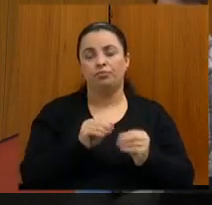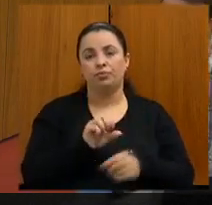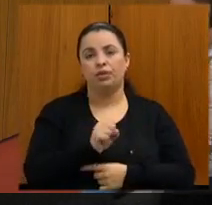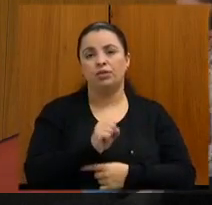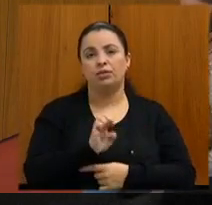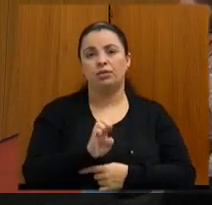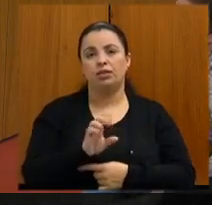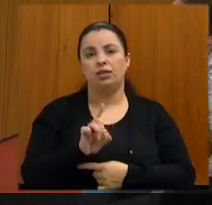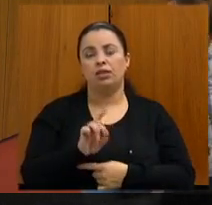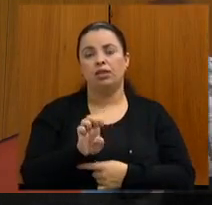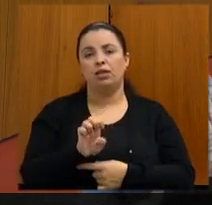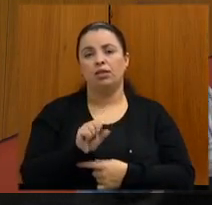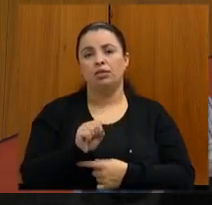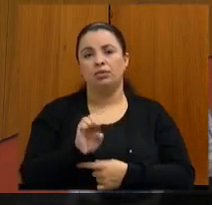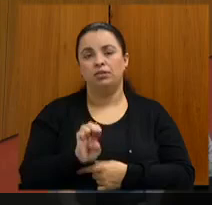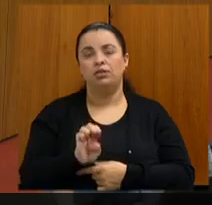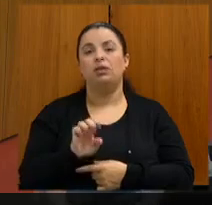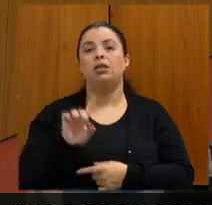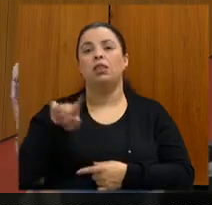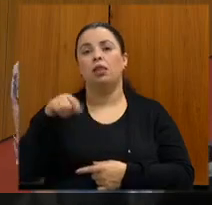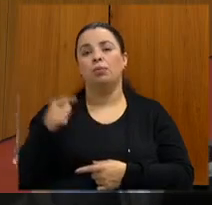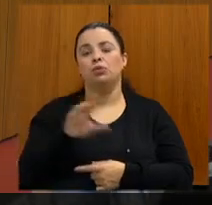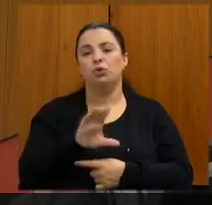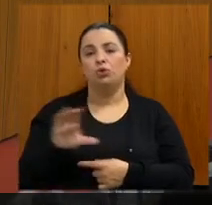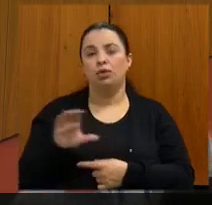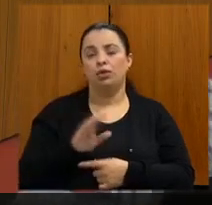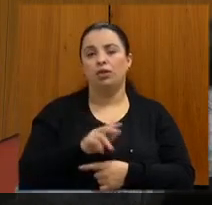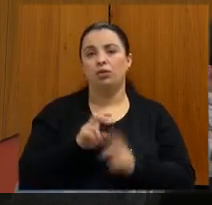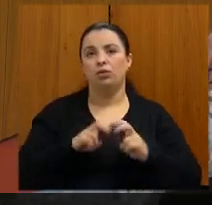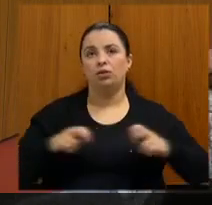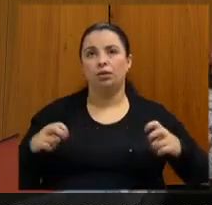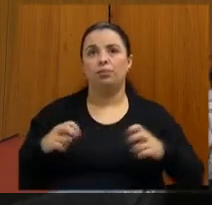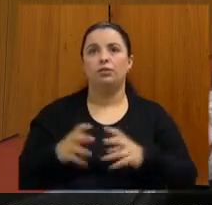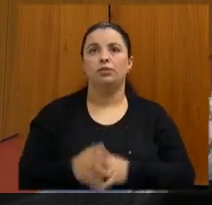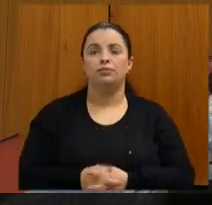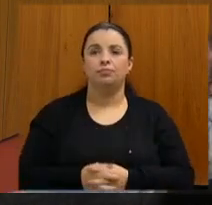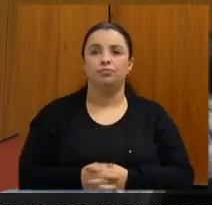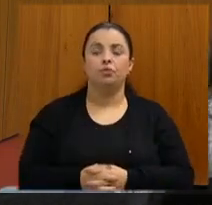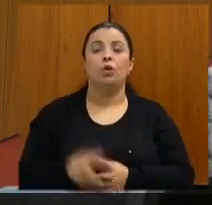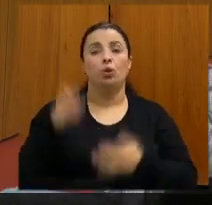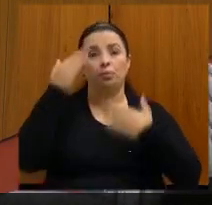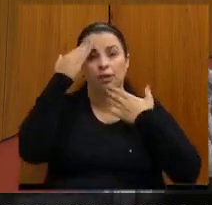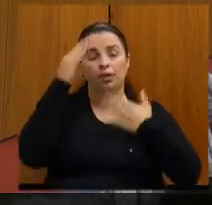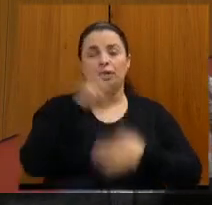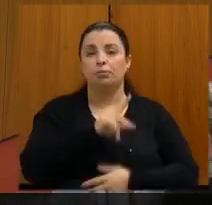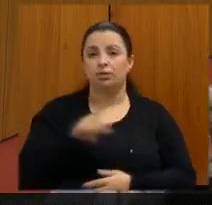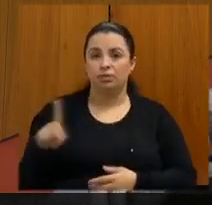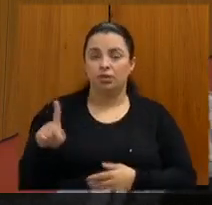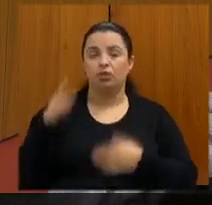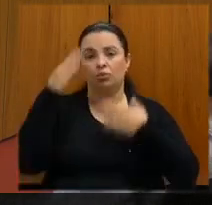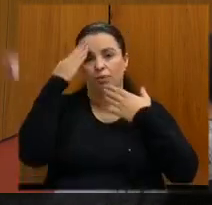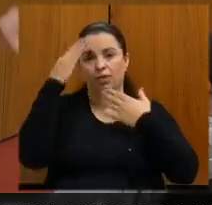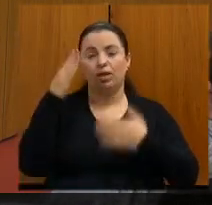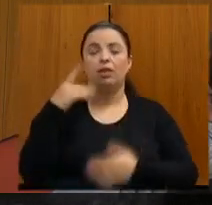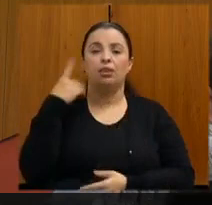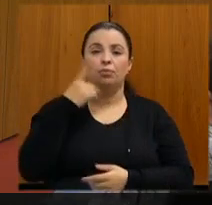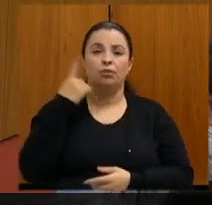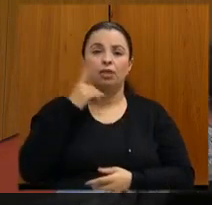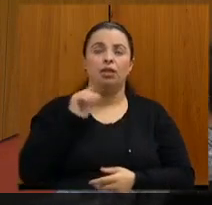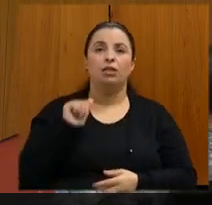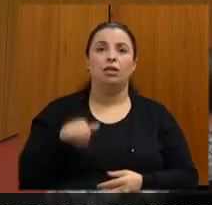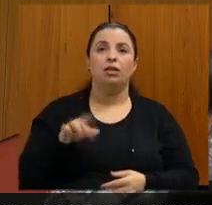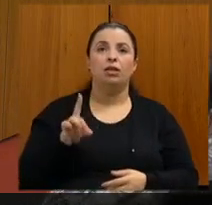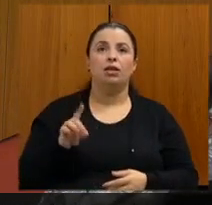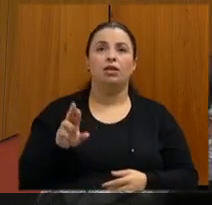mesa é obrigado não é perfeito Muito obrigado Presidente a Deputado André de Jesus eu já tô ficando um